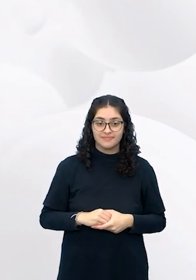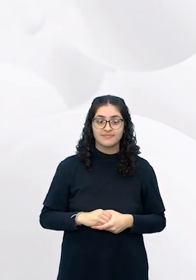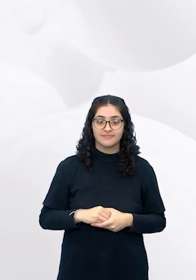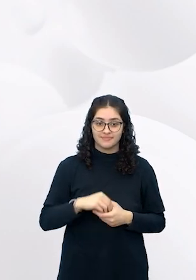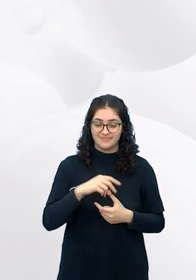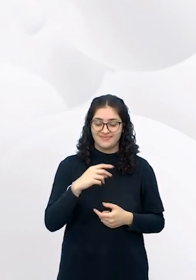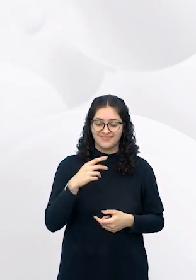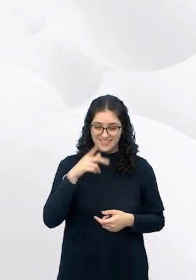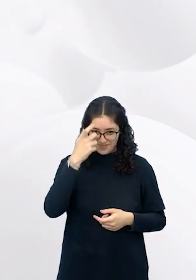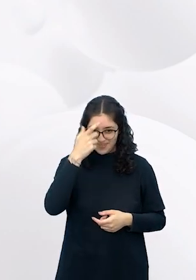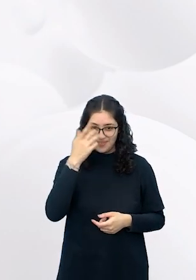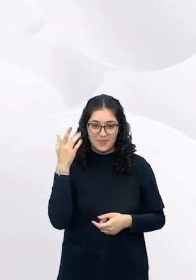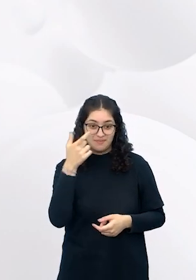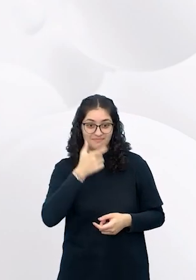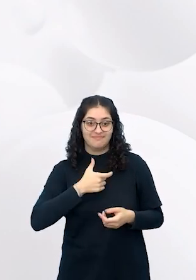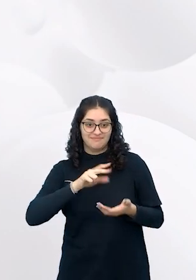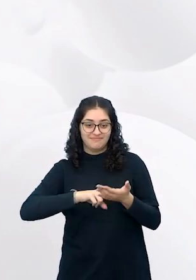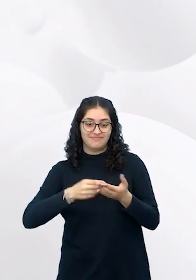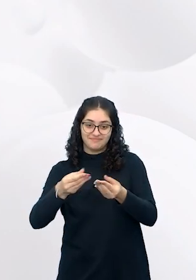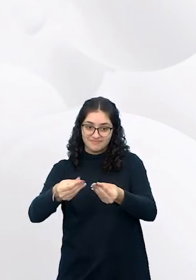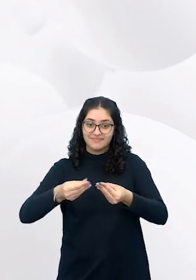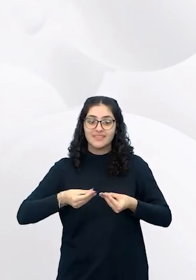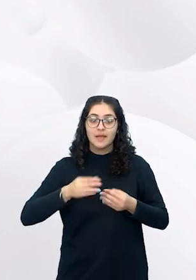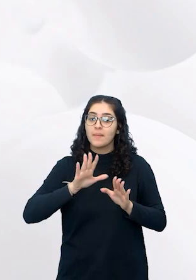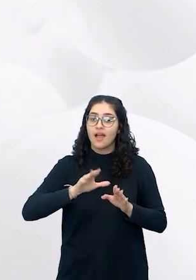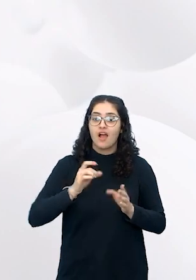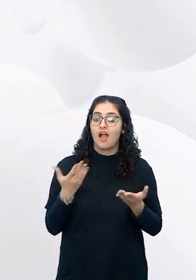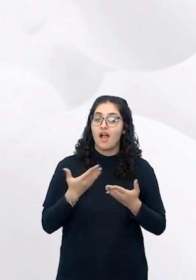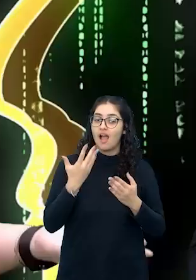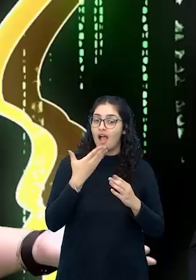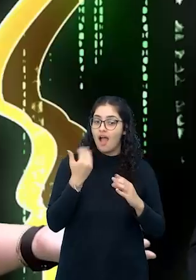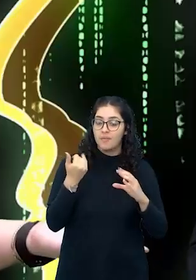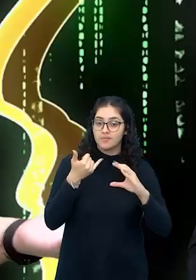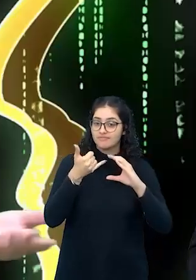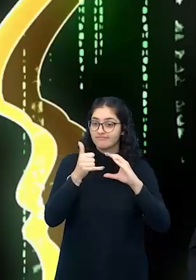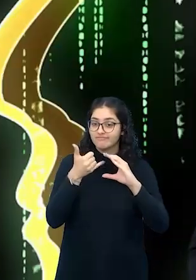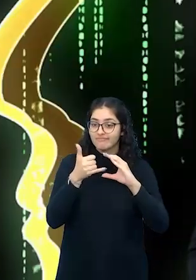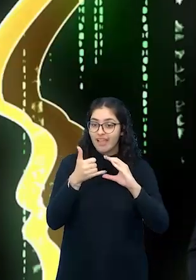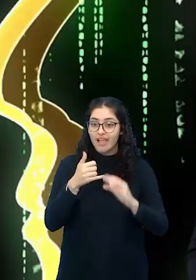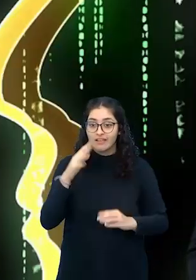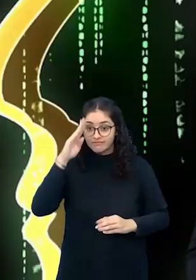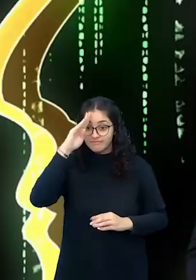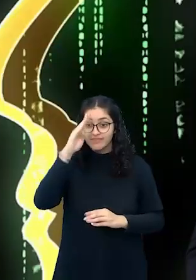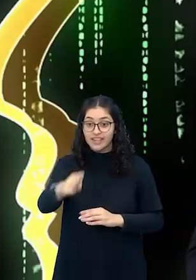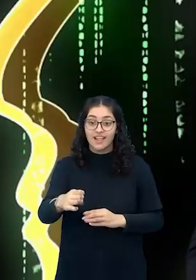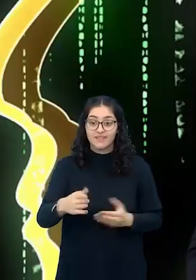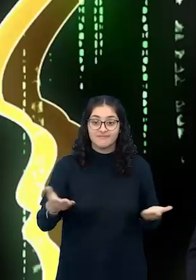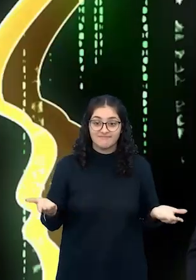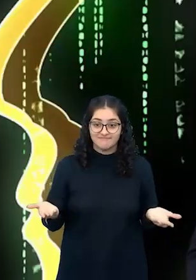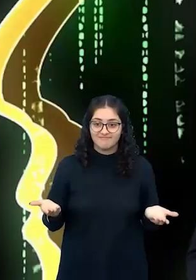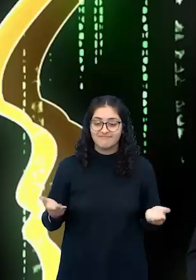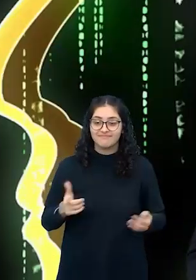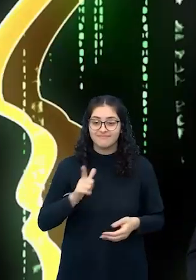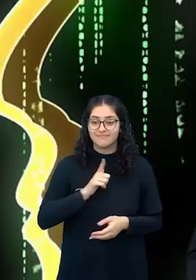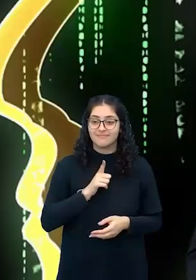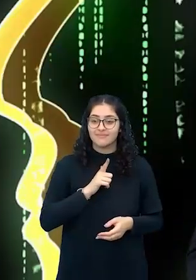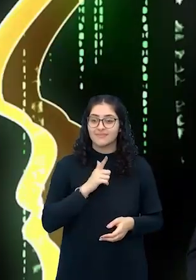destinatário. Obrigada. Hoje não, hoje com uma troca de WhatsApp eu consigo falar na hora muitas vezes. Então a gente tem